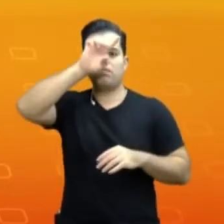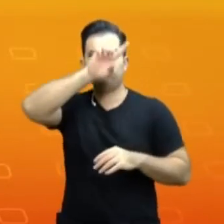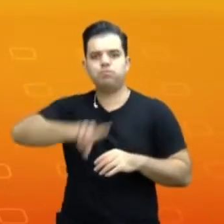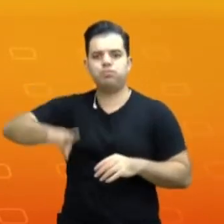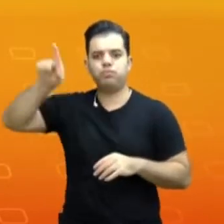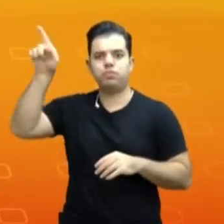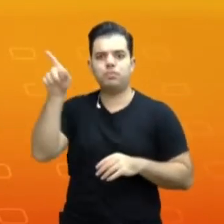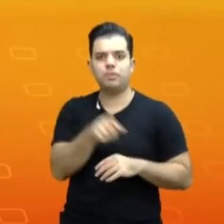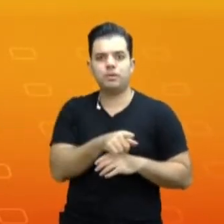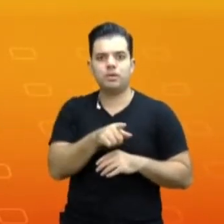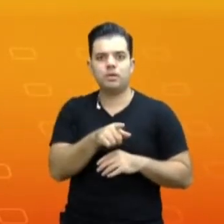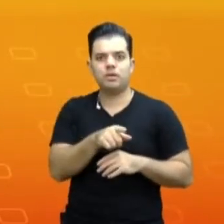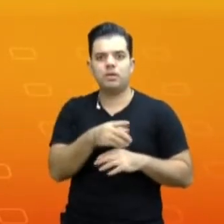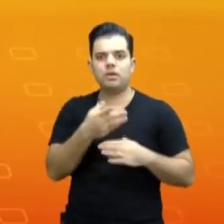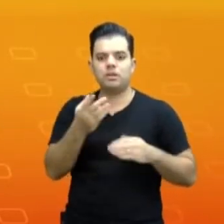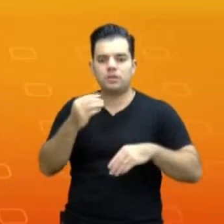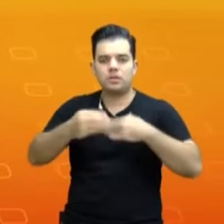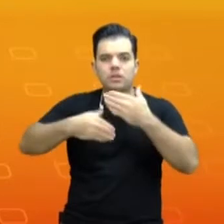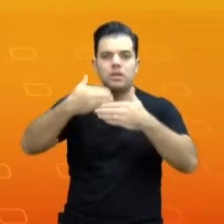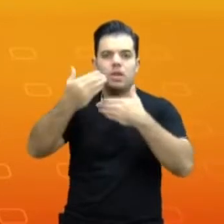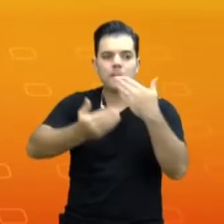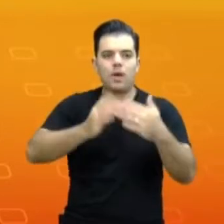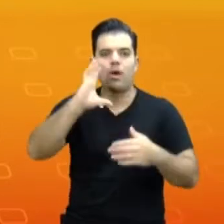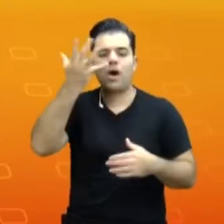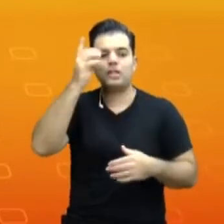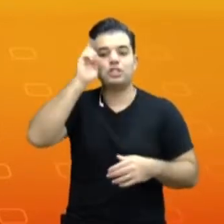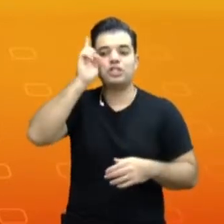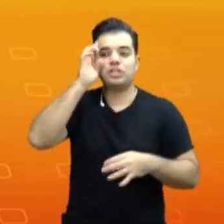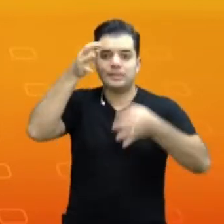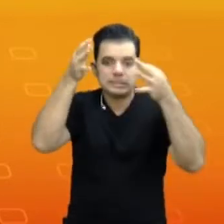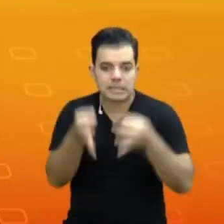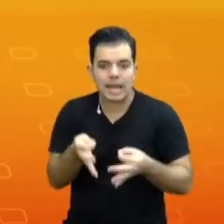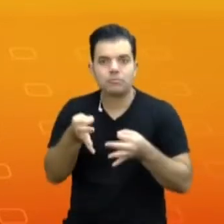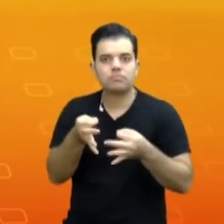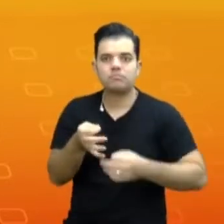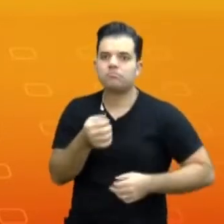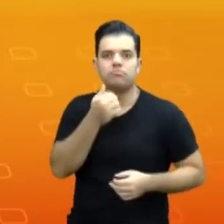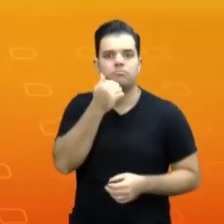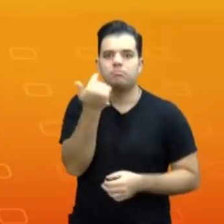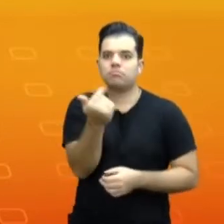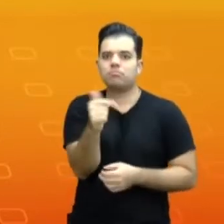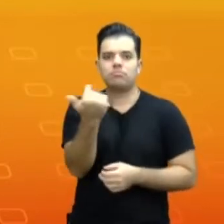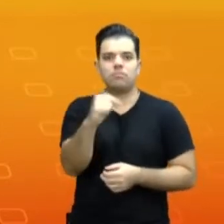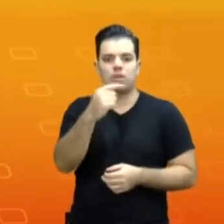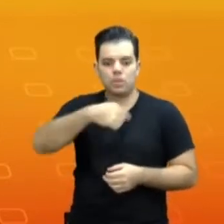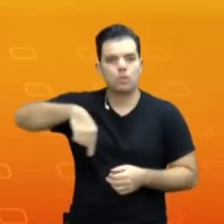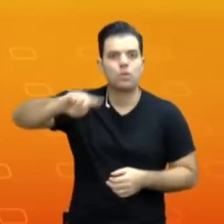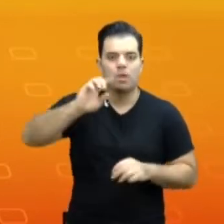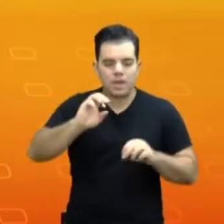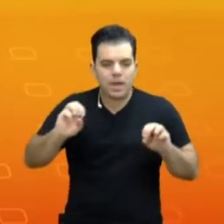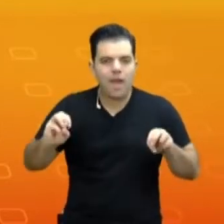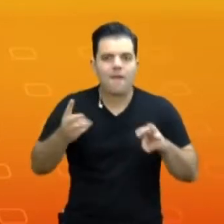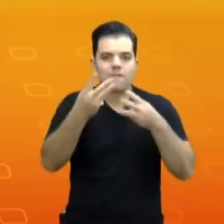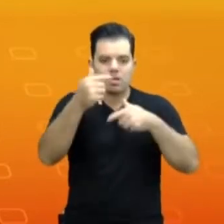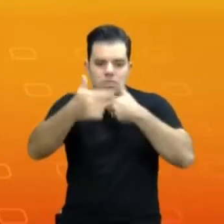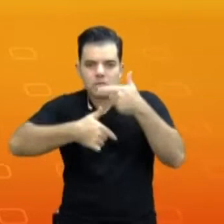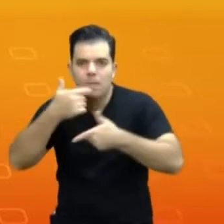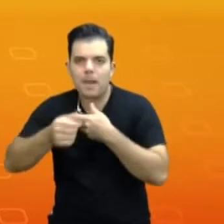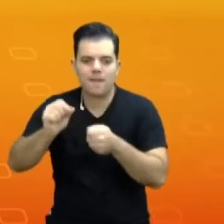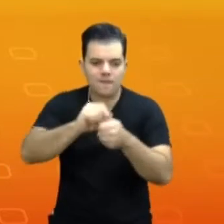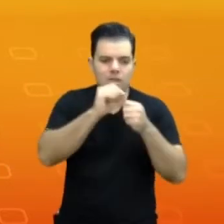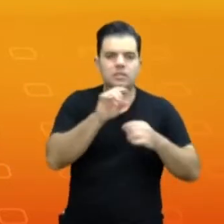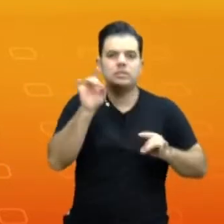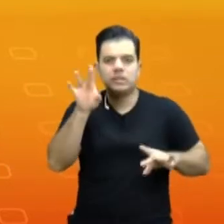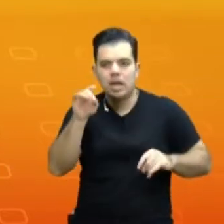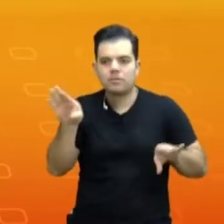Depois de cancelado, ele passa para datas que ficam indefinidas. Então, para nós, a execução do evento, não só a execução